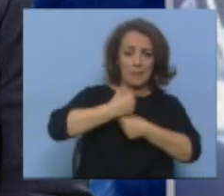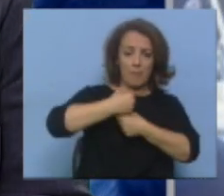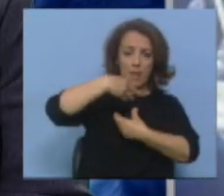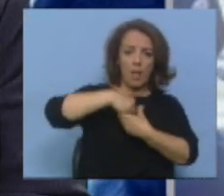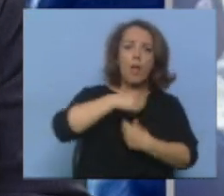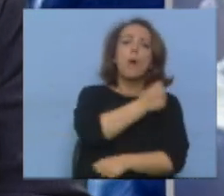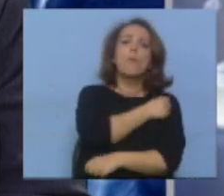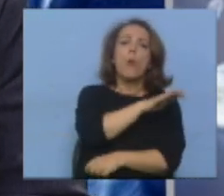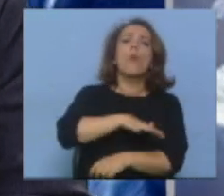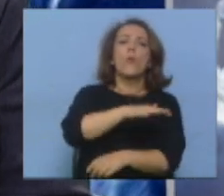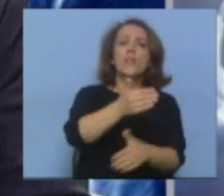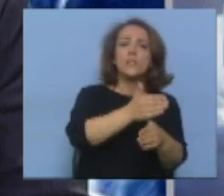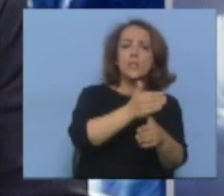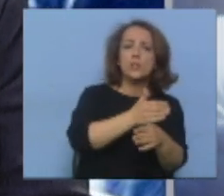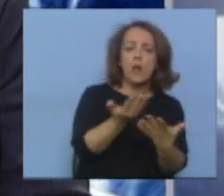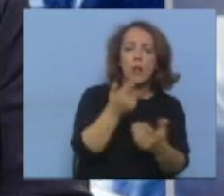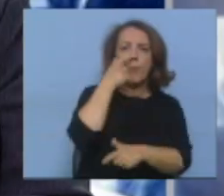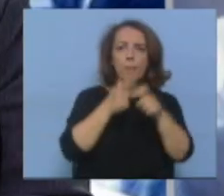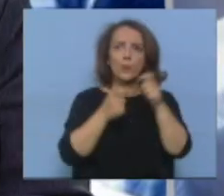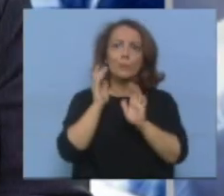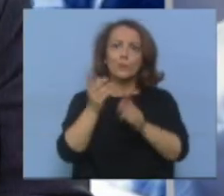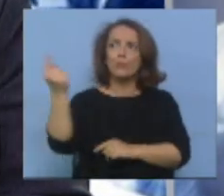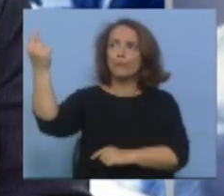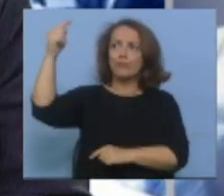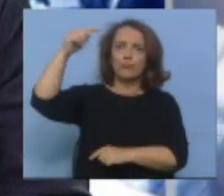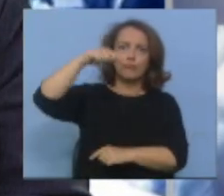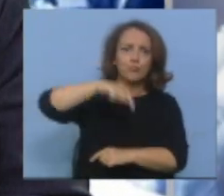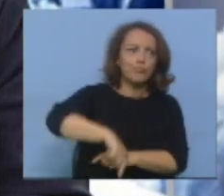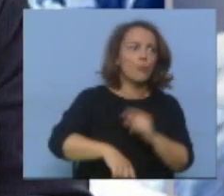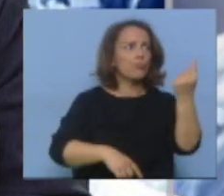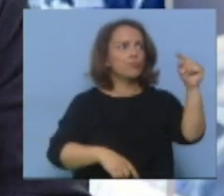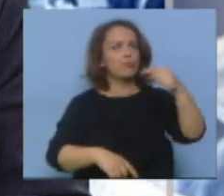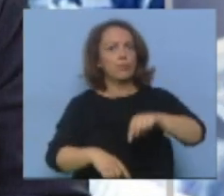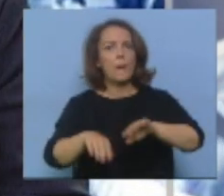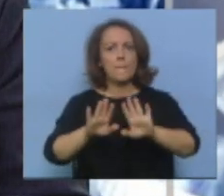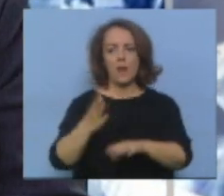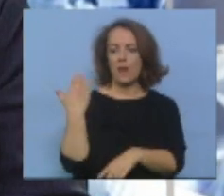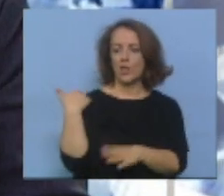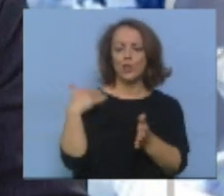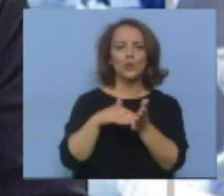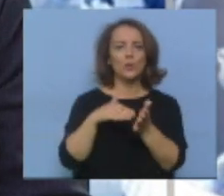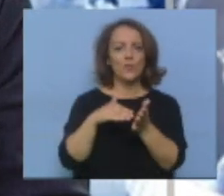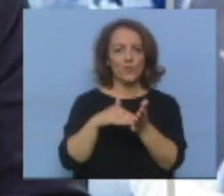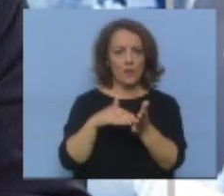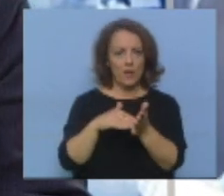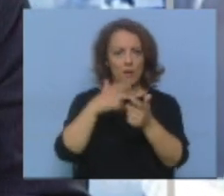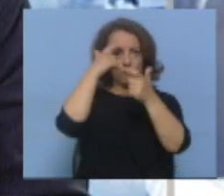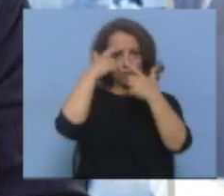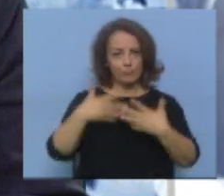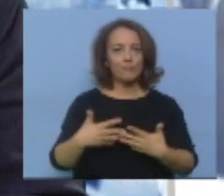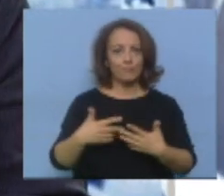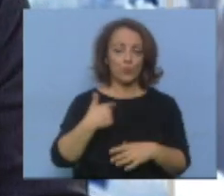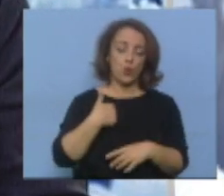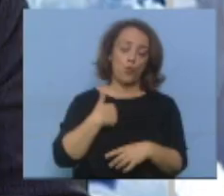portanto, toda esta gente precisa se deslocar. E foi com uma surpresa, quer dizer, na segunda-feira, quando eu abri